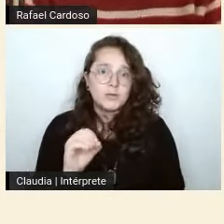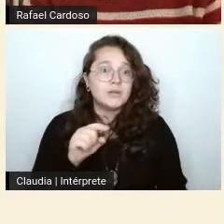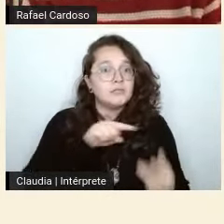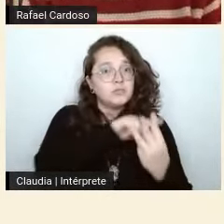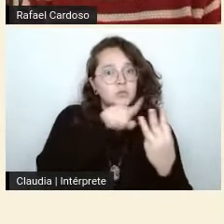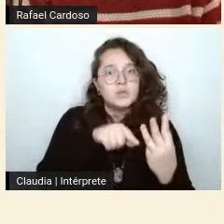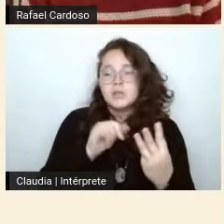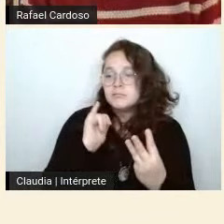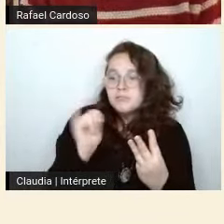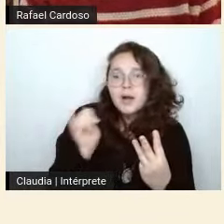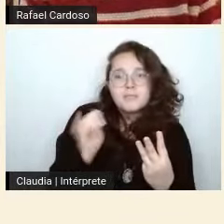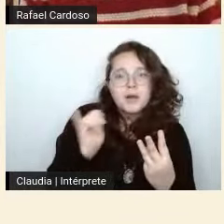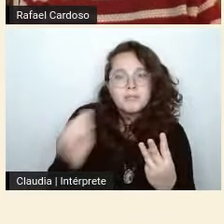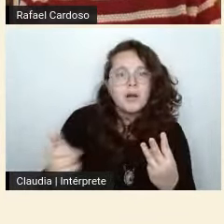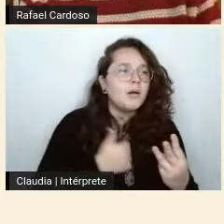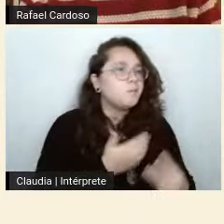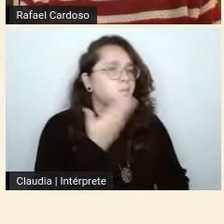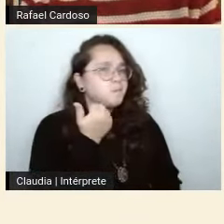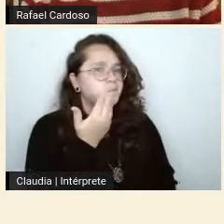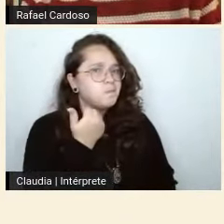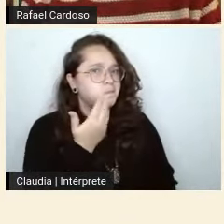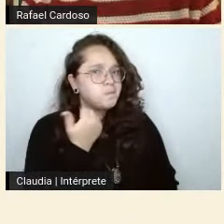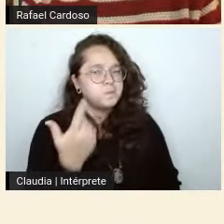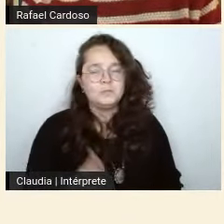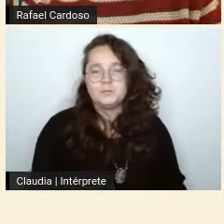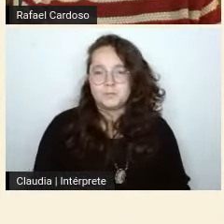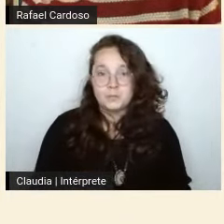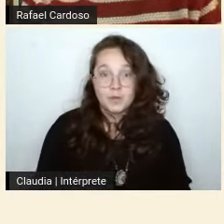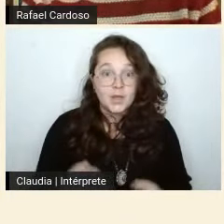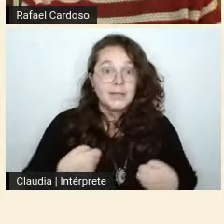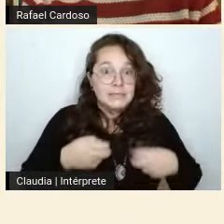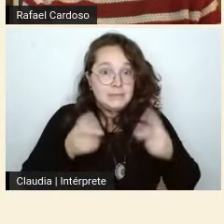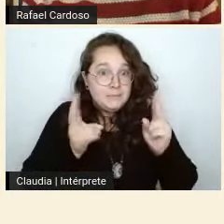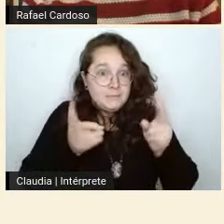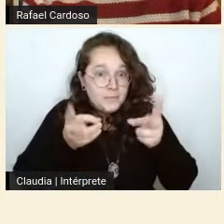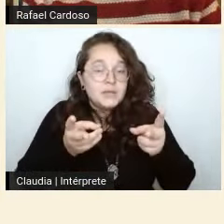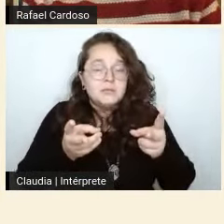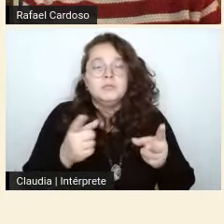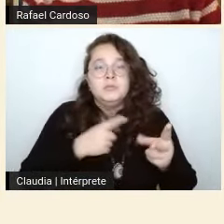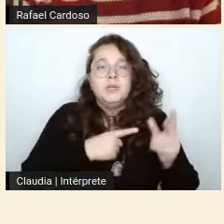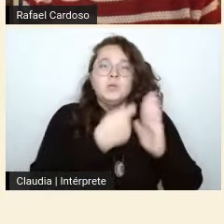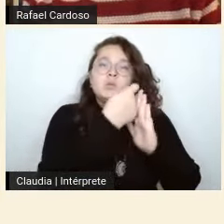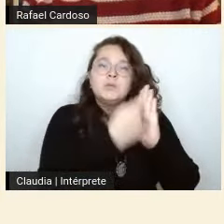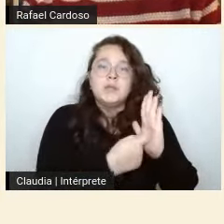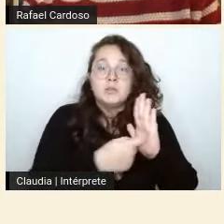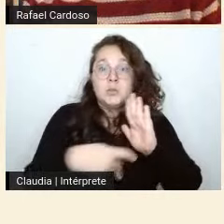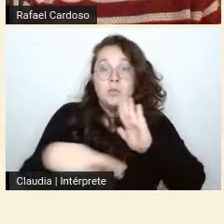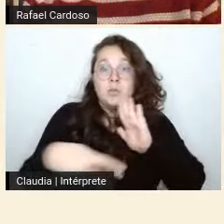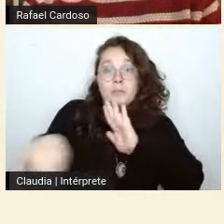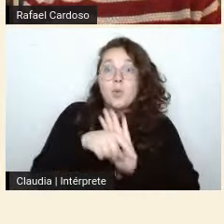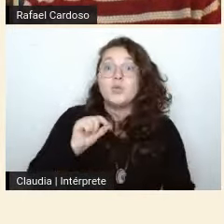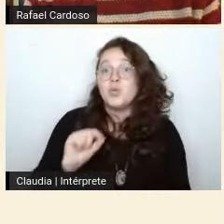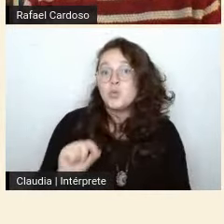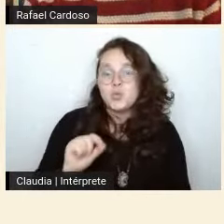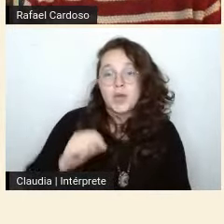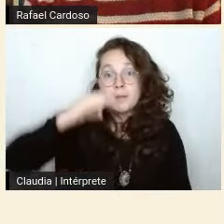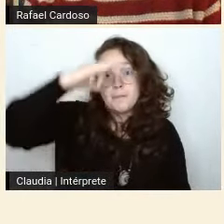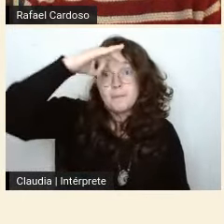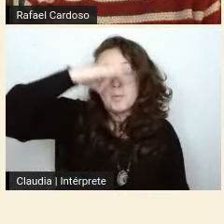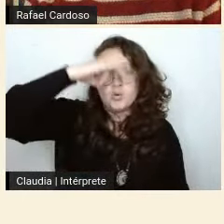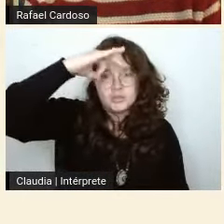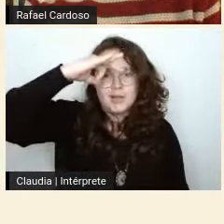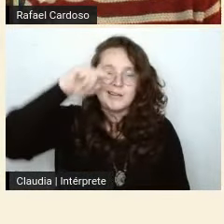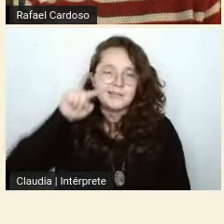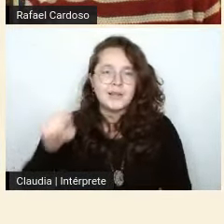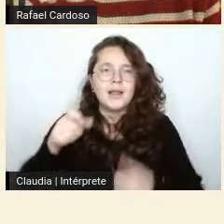No texto sobre Portinari, Smith aponta como princípio organizador de sua escola imaginária aquilo que chama de,